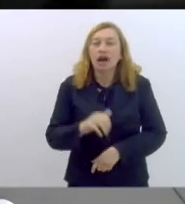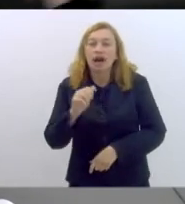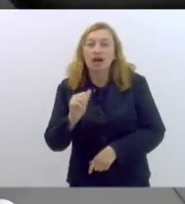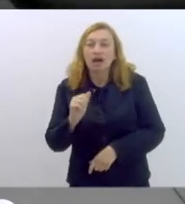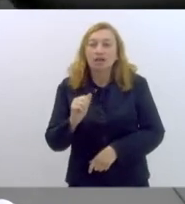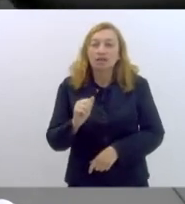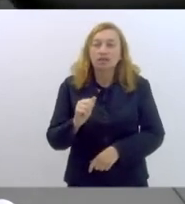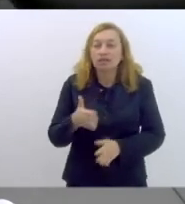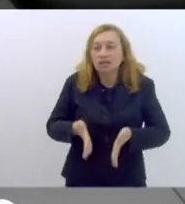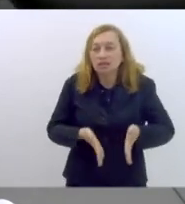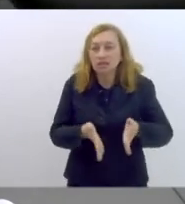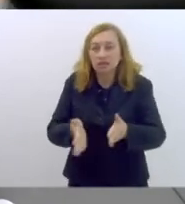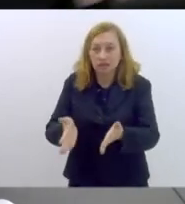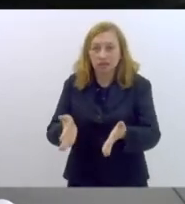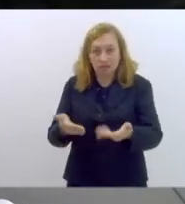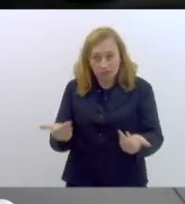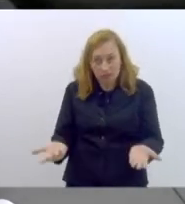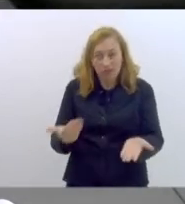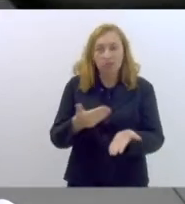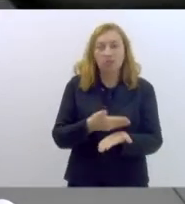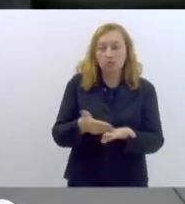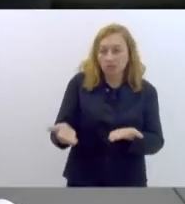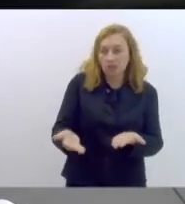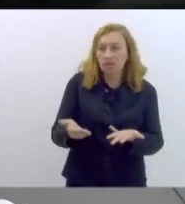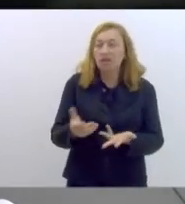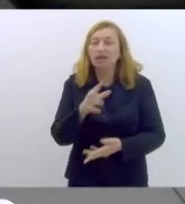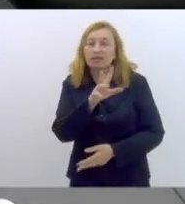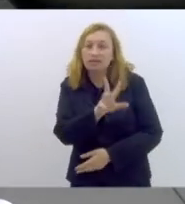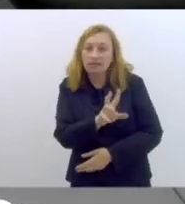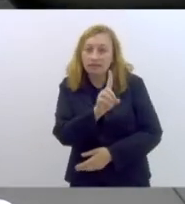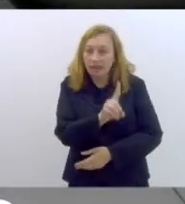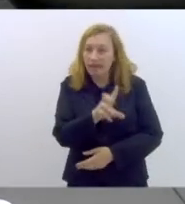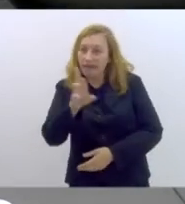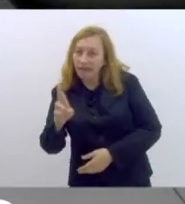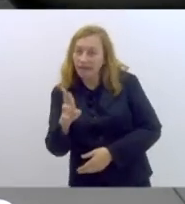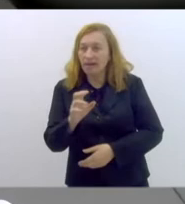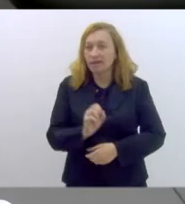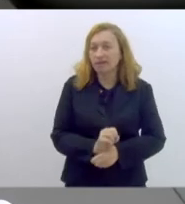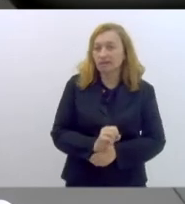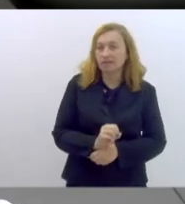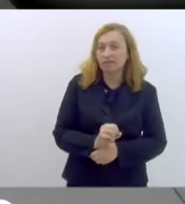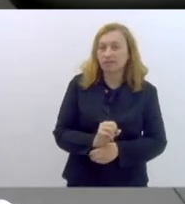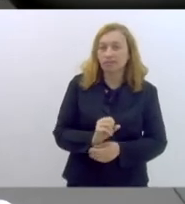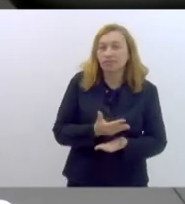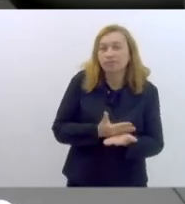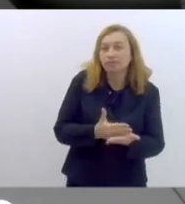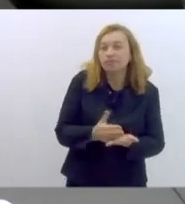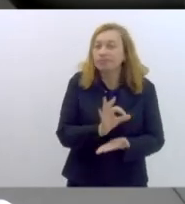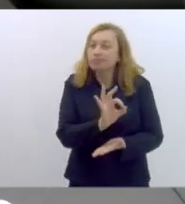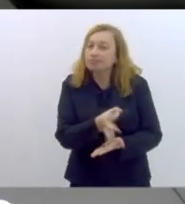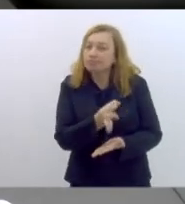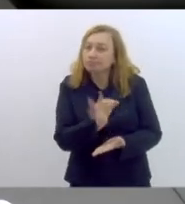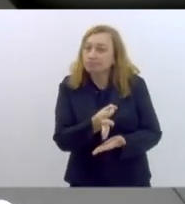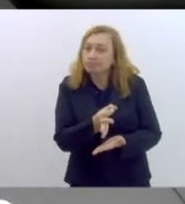uma estrada lá do DR, de onde vem a origem funcional